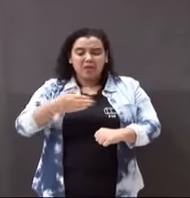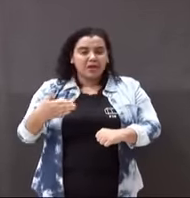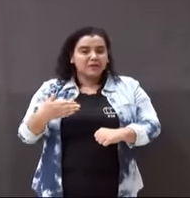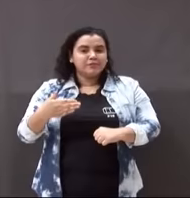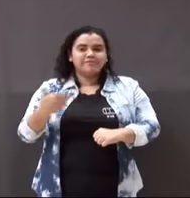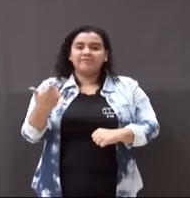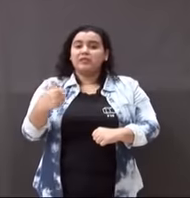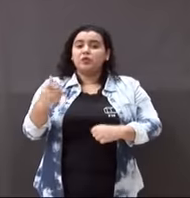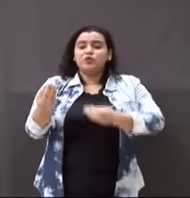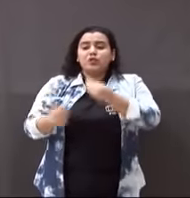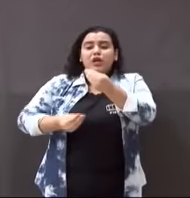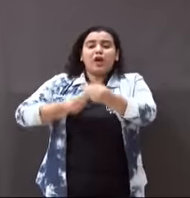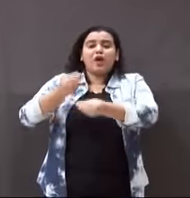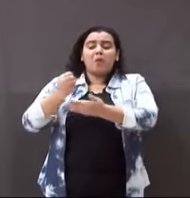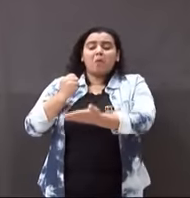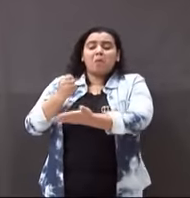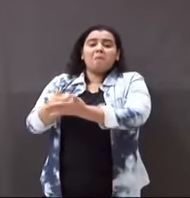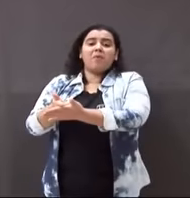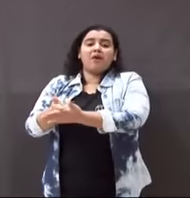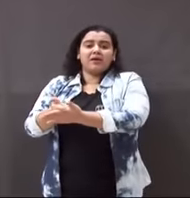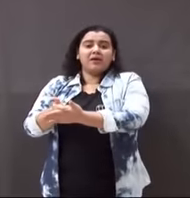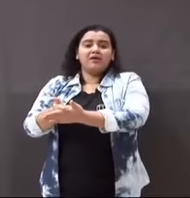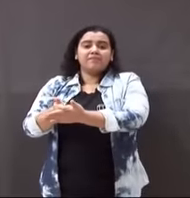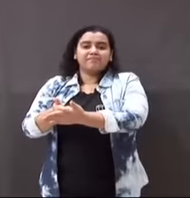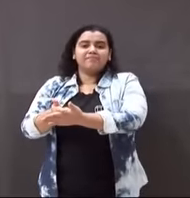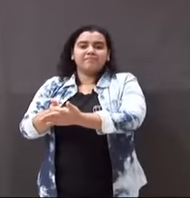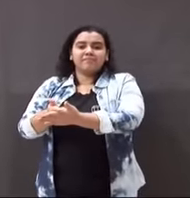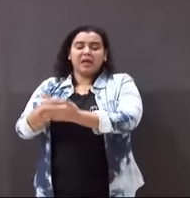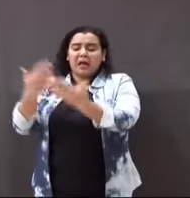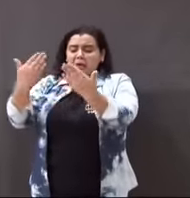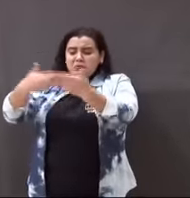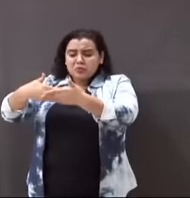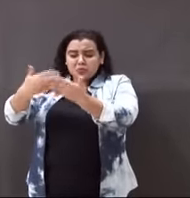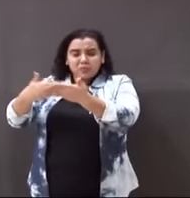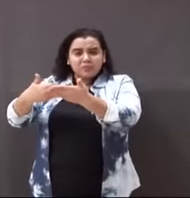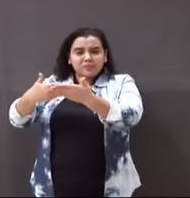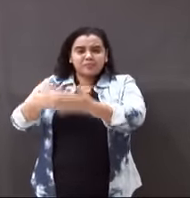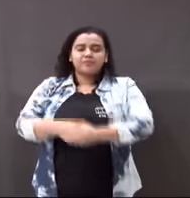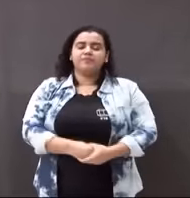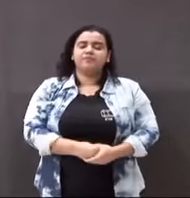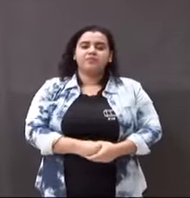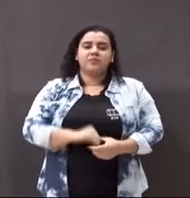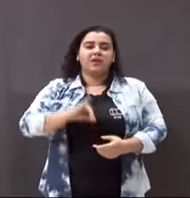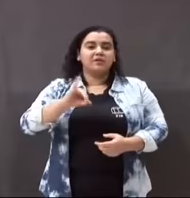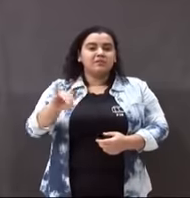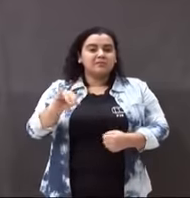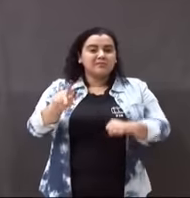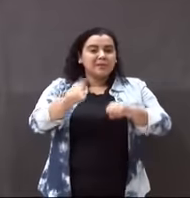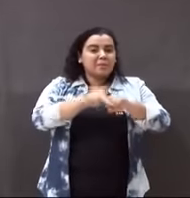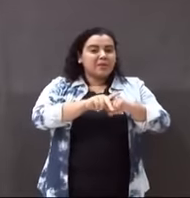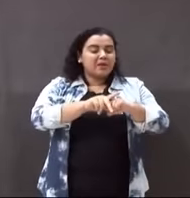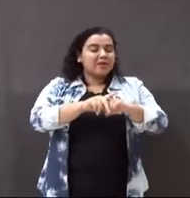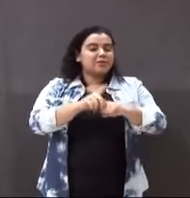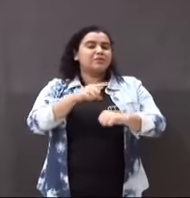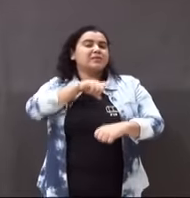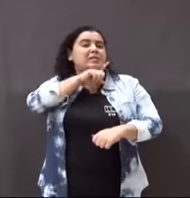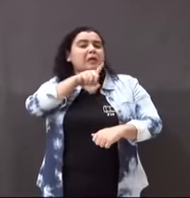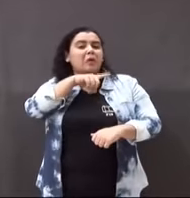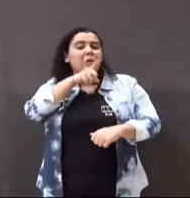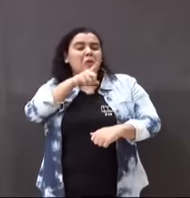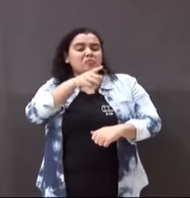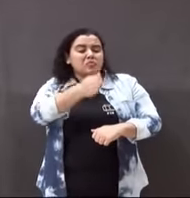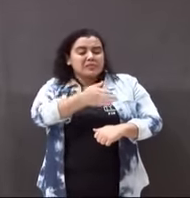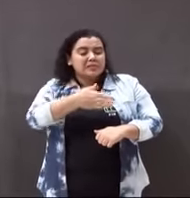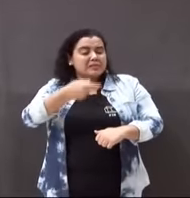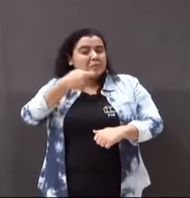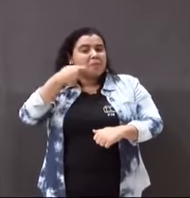não pagaria suas dívidas. Se Pedro não pescasse, Pedro não pagaria o salário dos funcionários